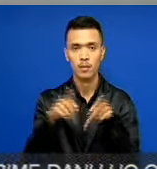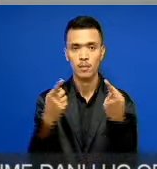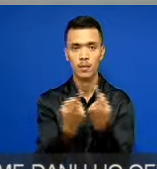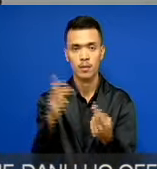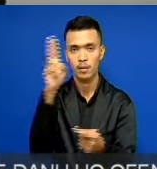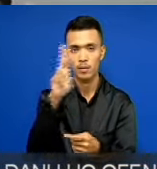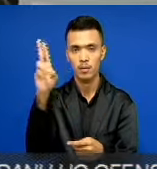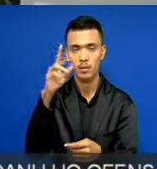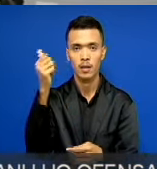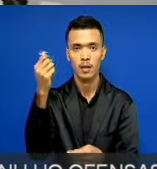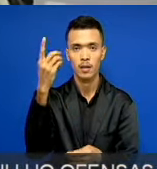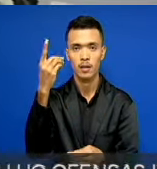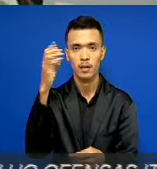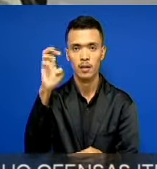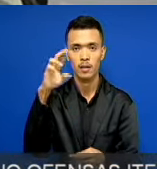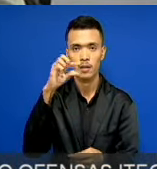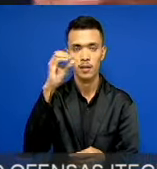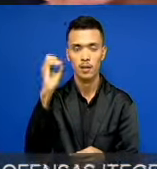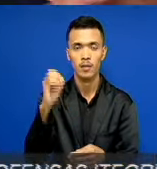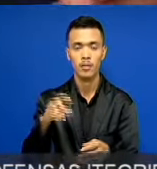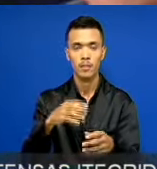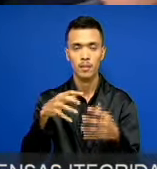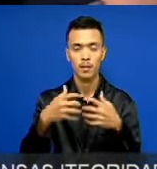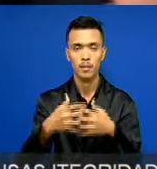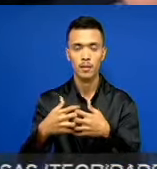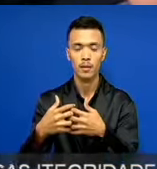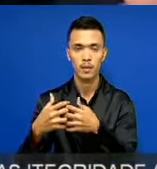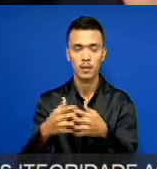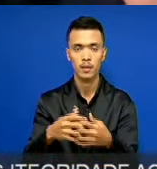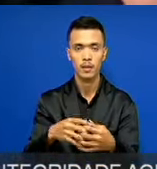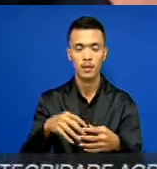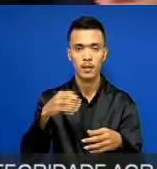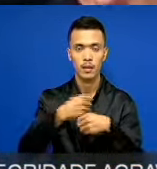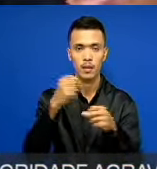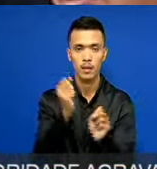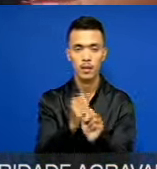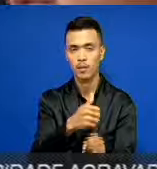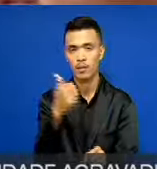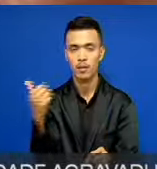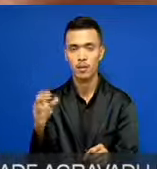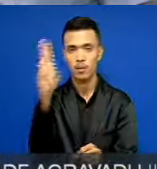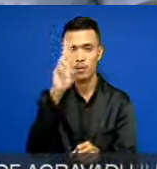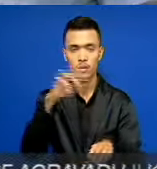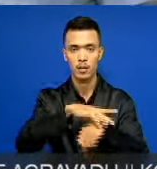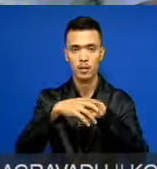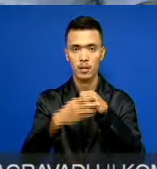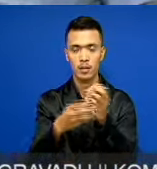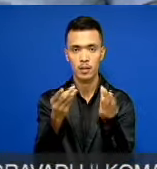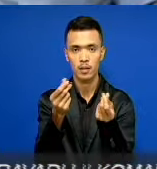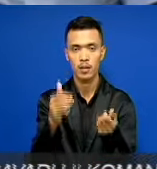de agregado na bemaca máquina cirafera, no resto usa Raihenek, ADN Huasquita Cária e a